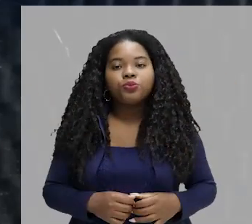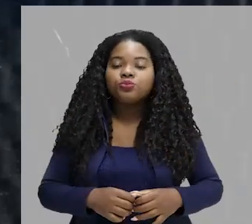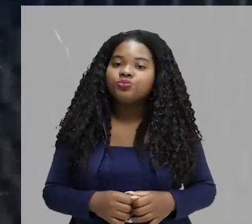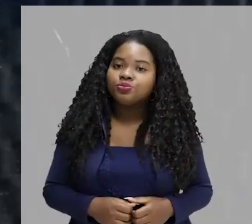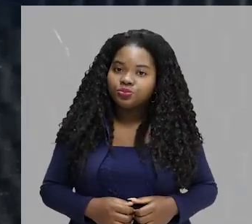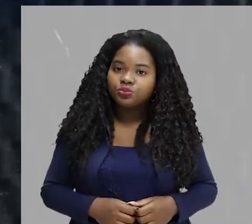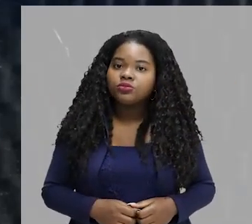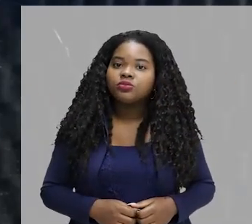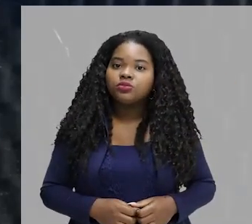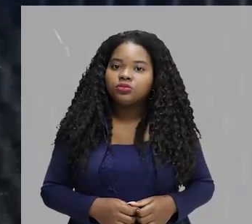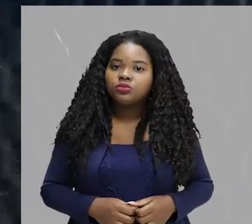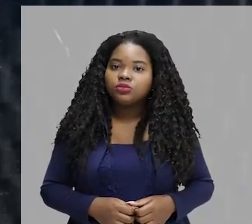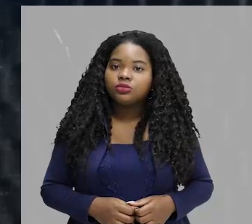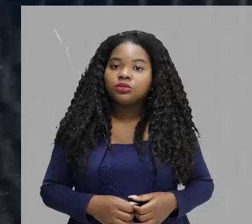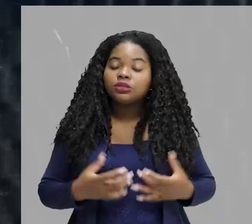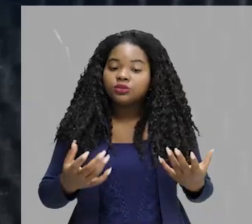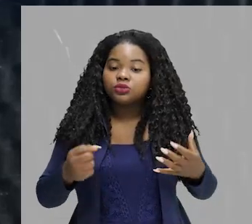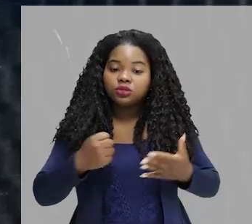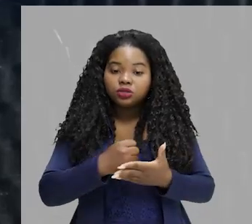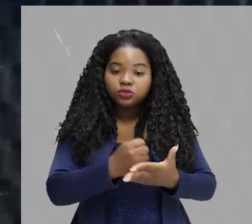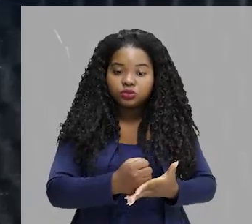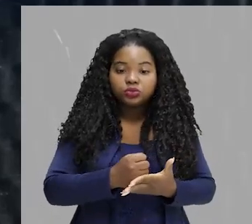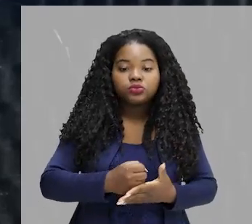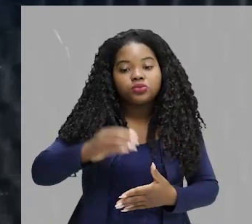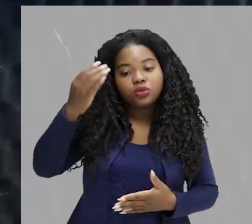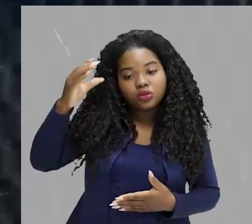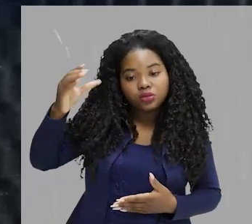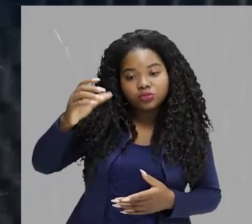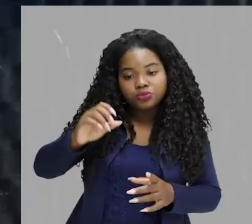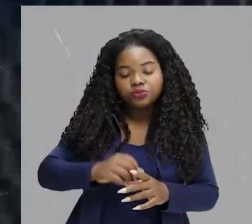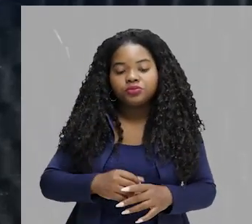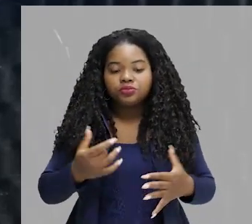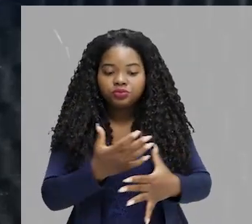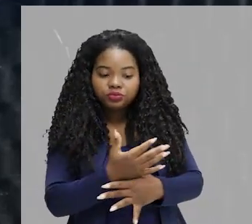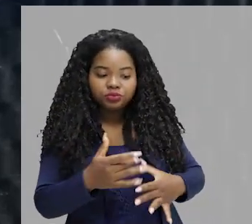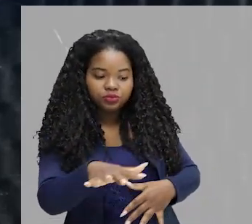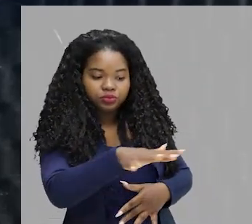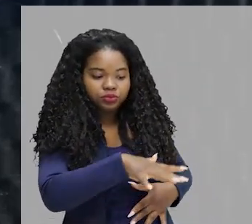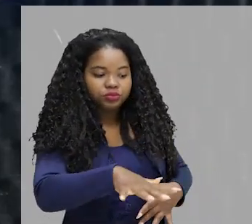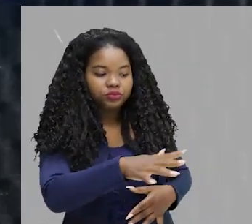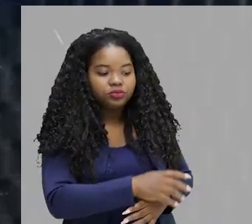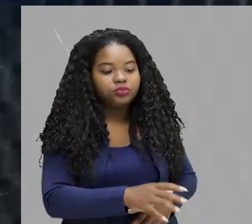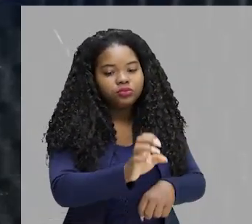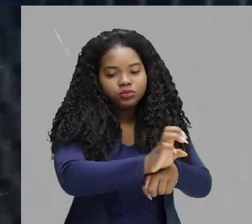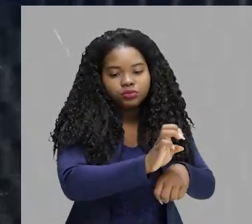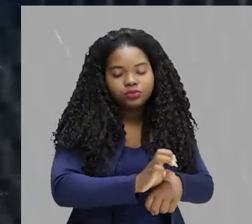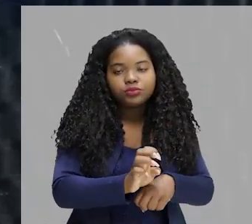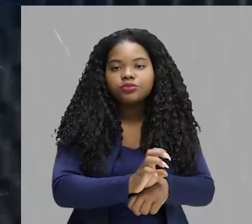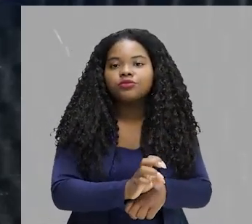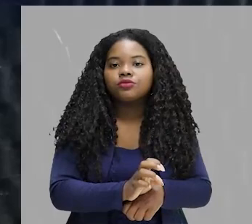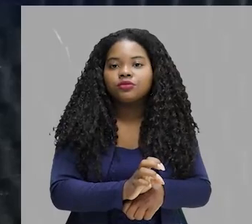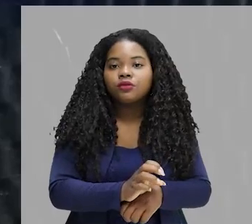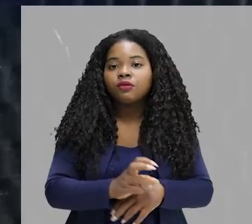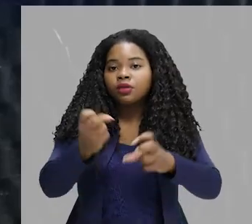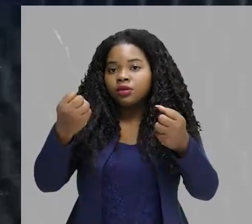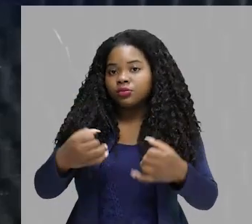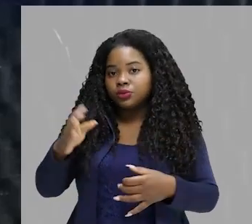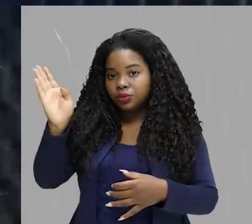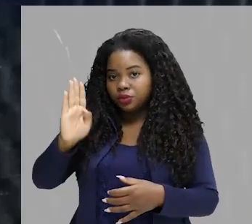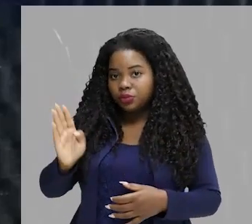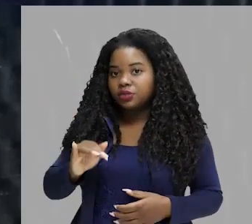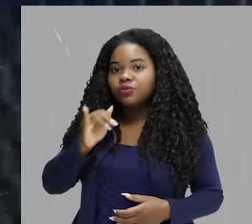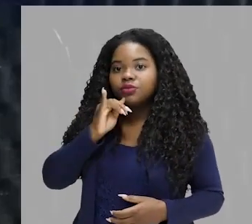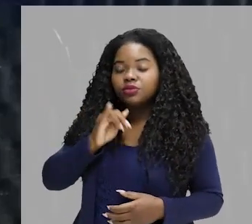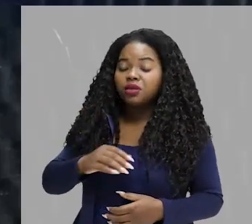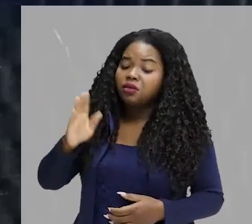muito parte também integrante da cultura daquela cidade, né, daquela região, daquele estado. E se a gente está falando do Brasil, o